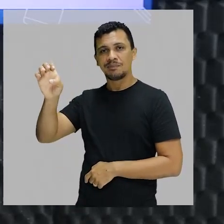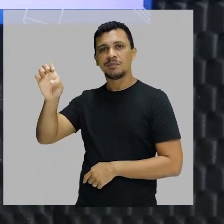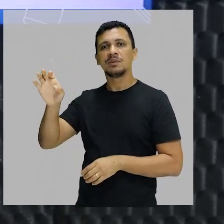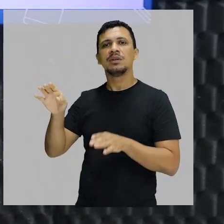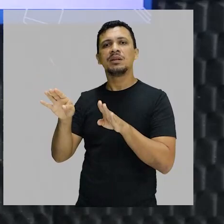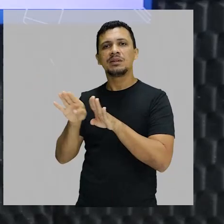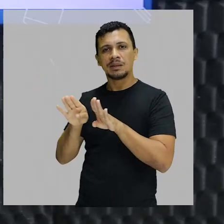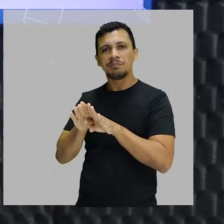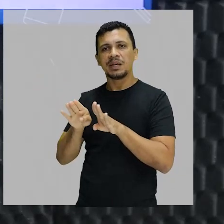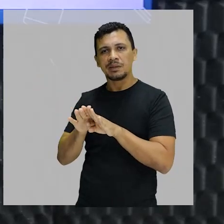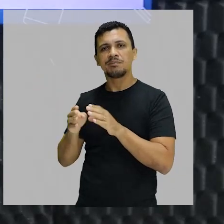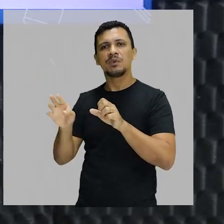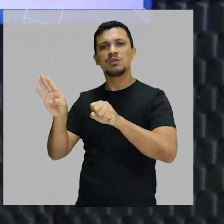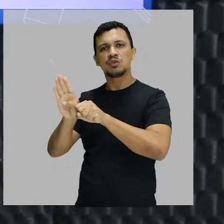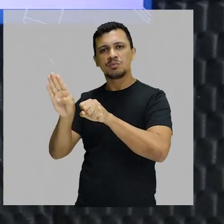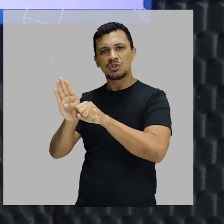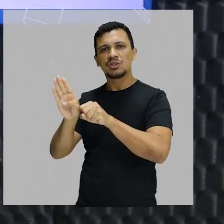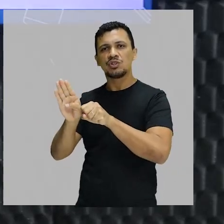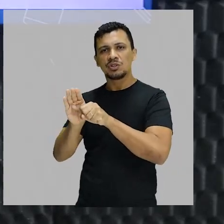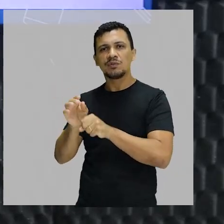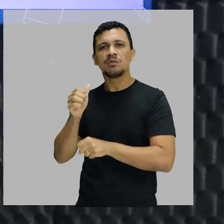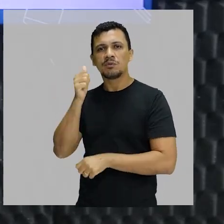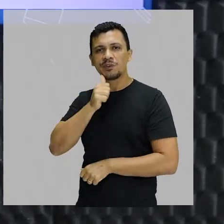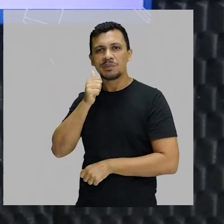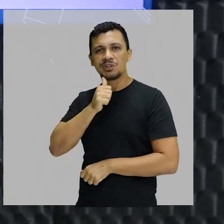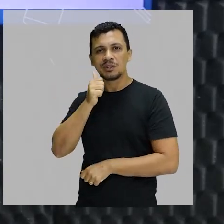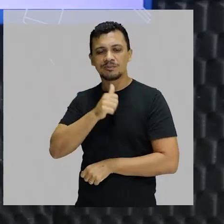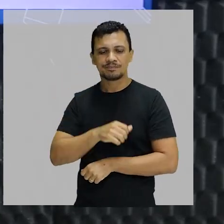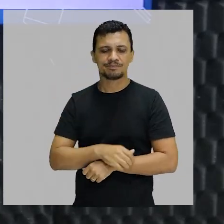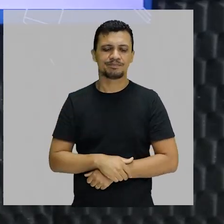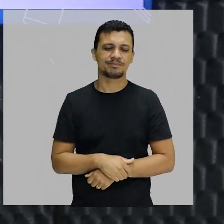também é um substantivo feminino.